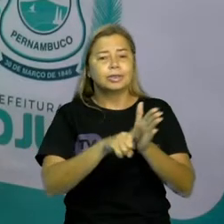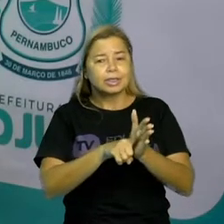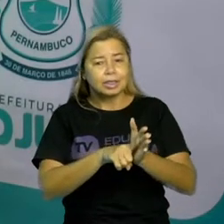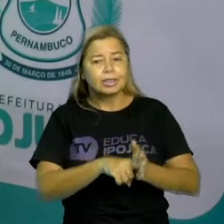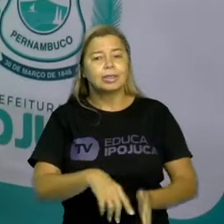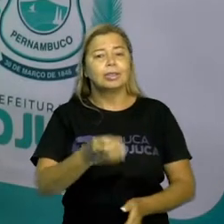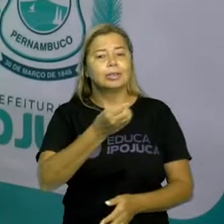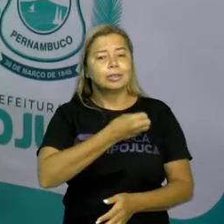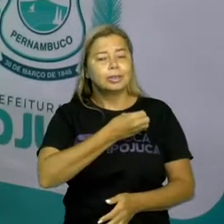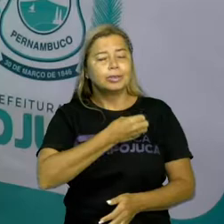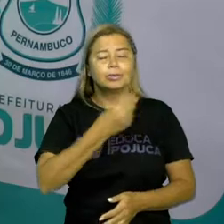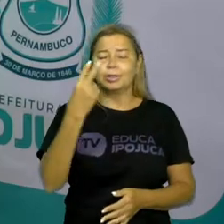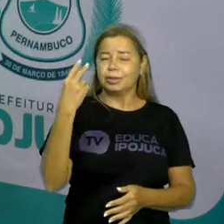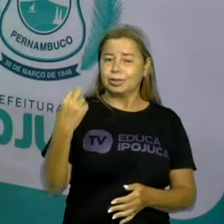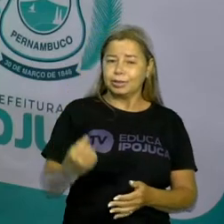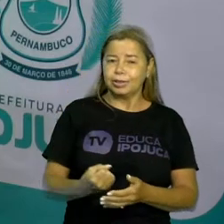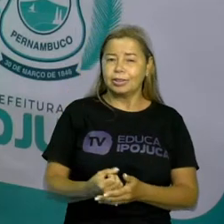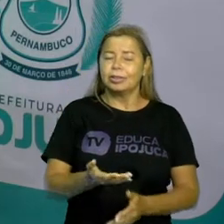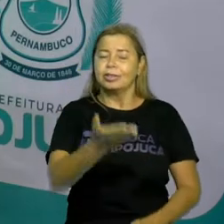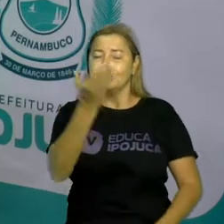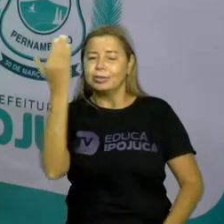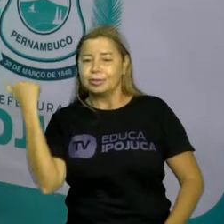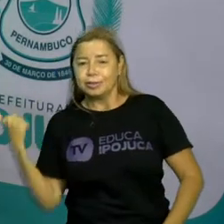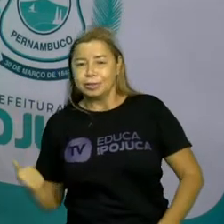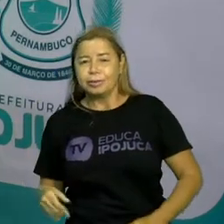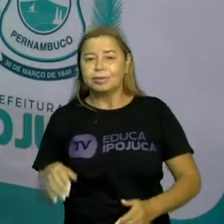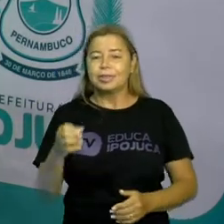quinto ano. Vamos aprender com tia?